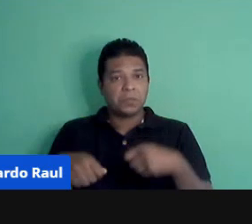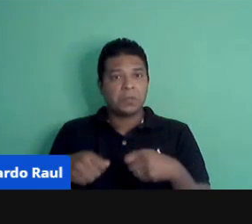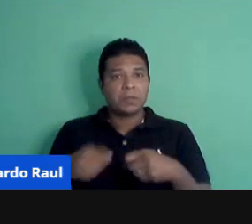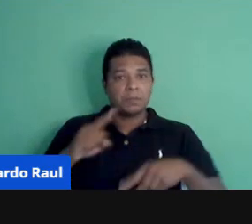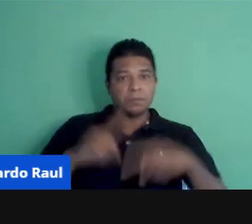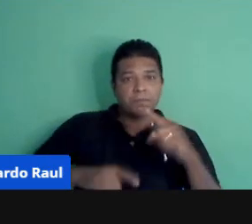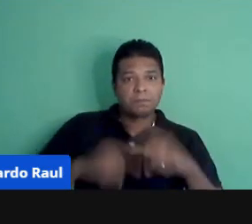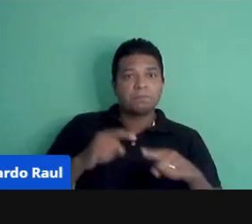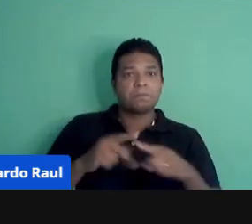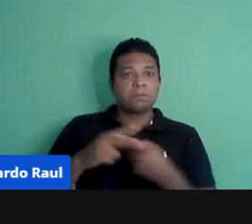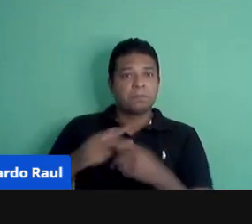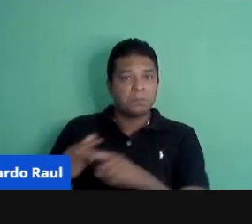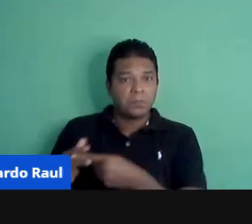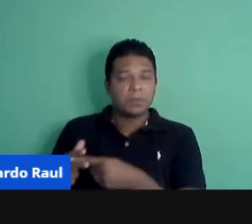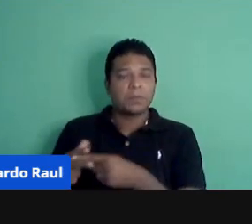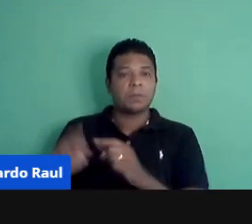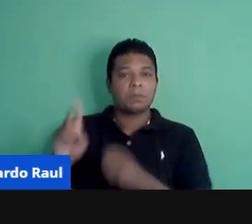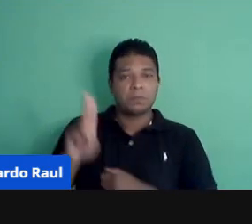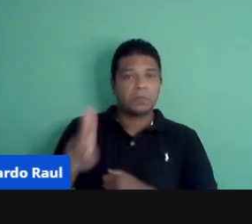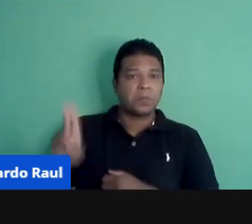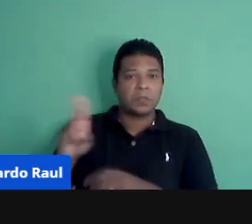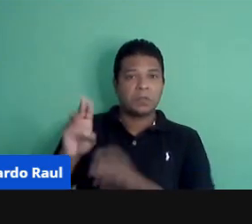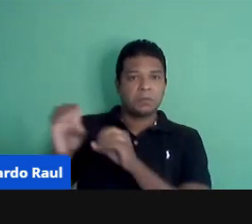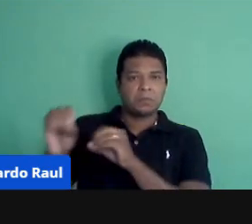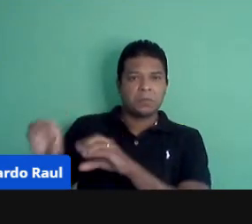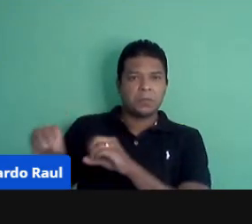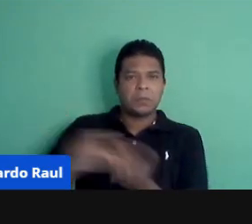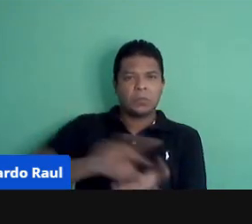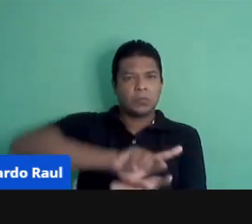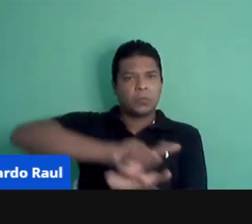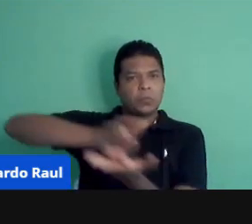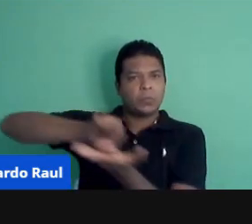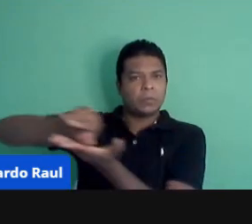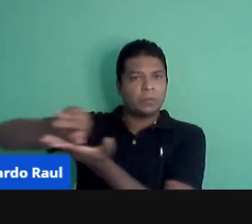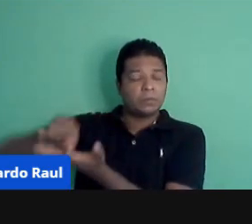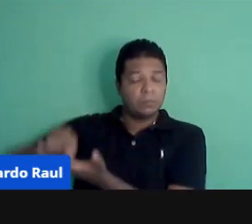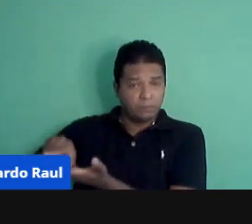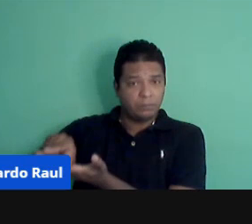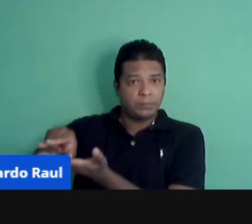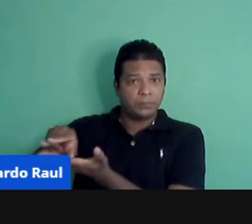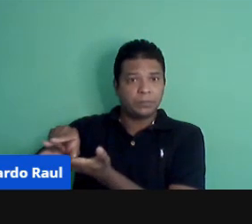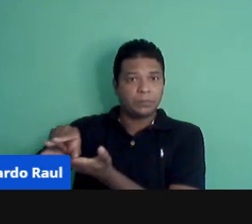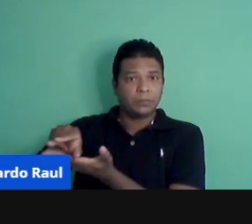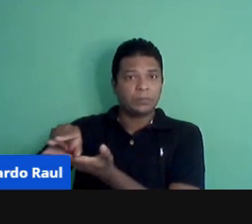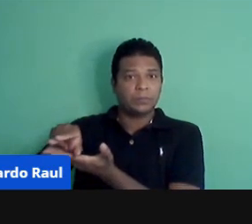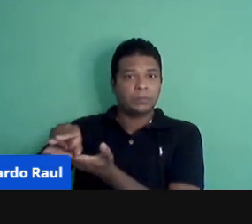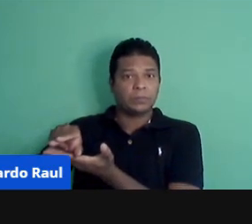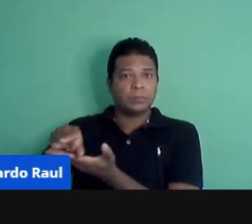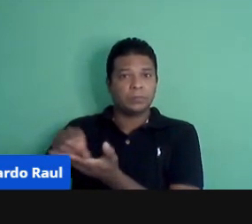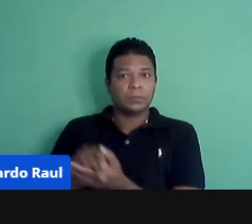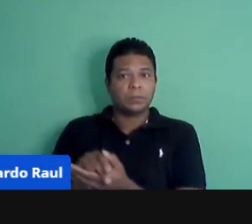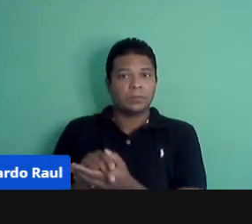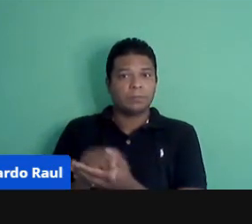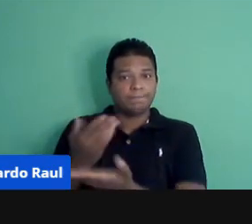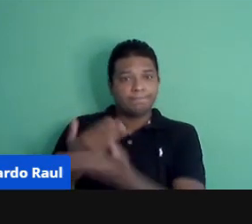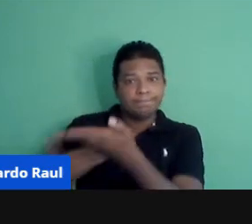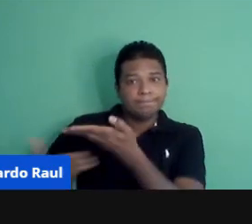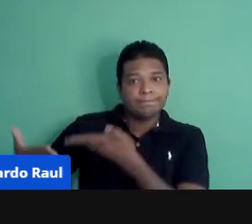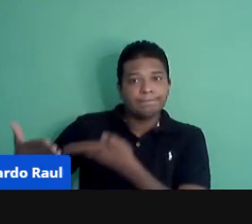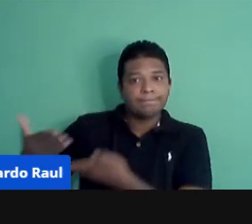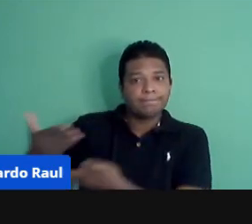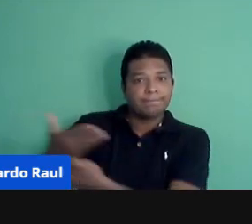né, disponíveis, elas são bastante variadas, bastante interativas,